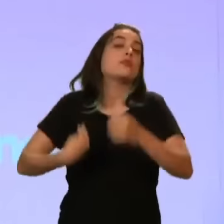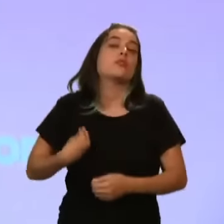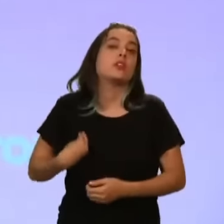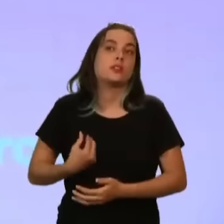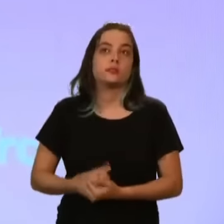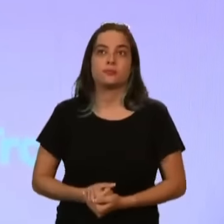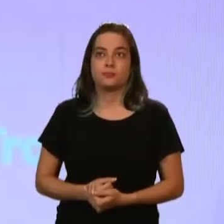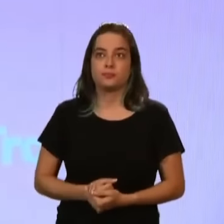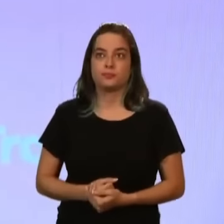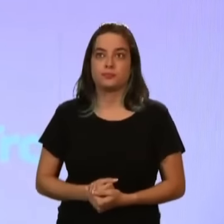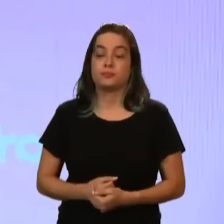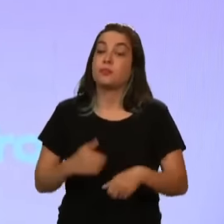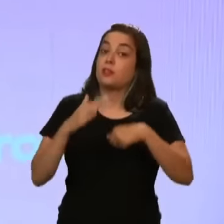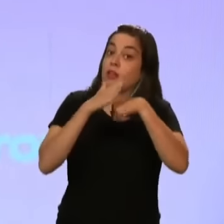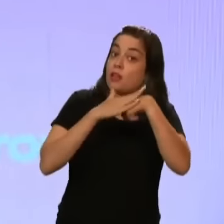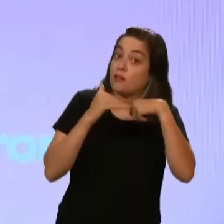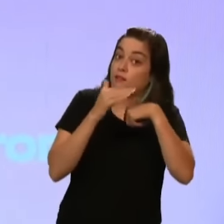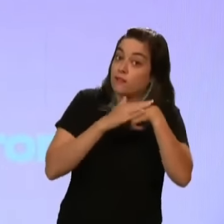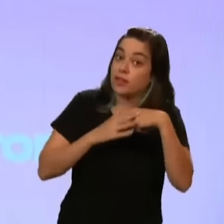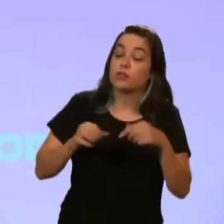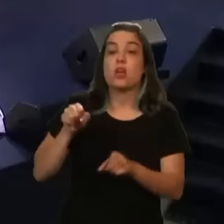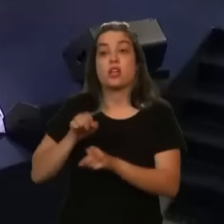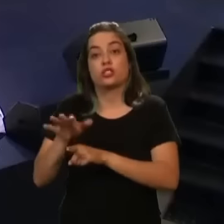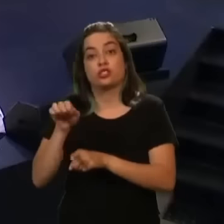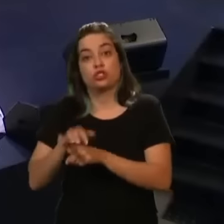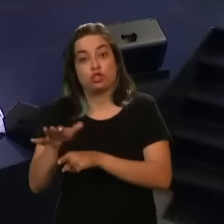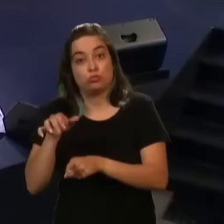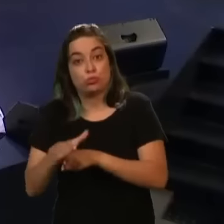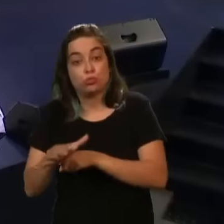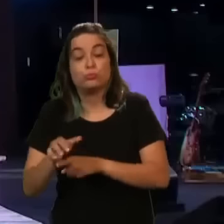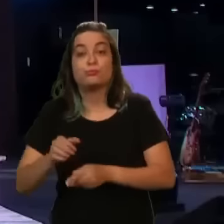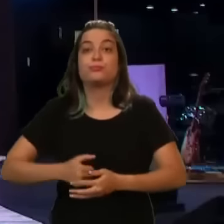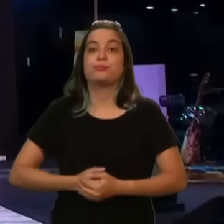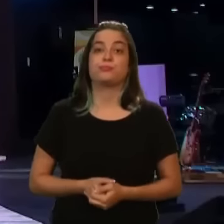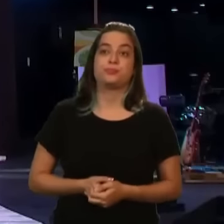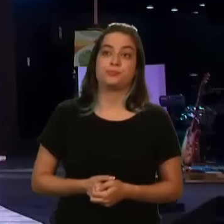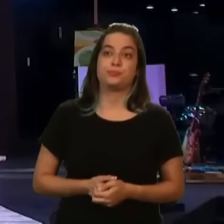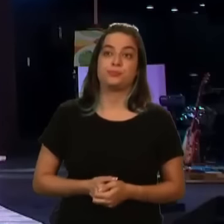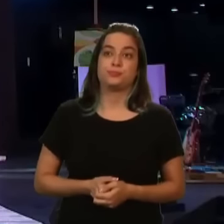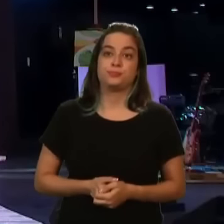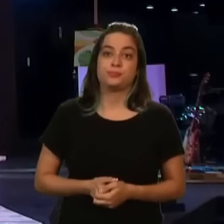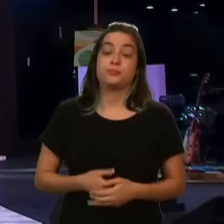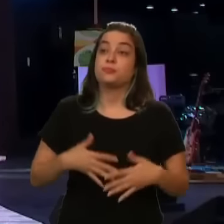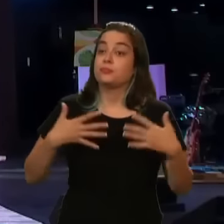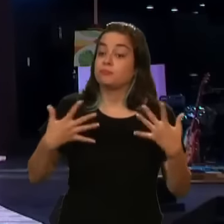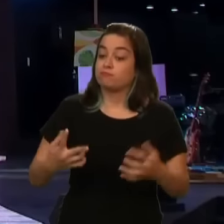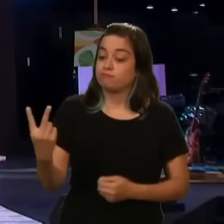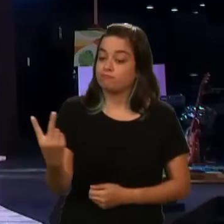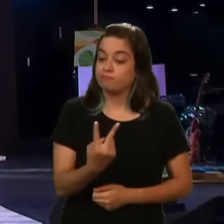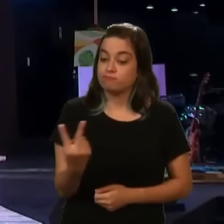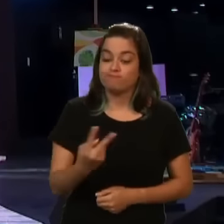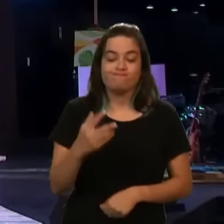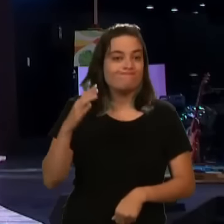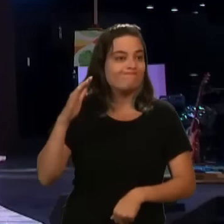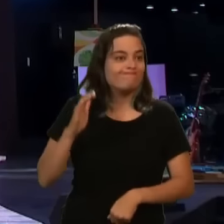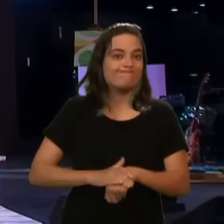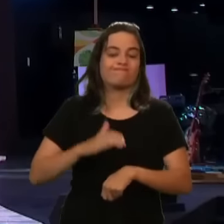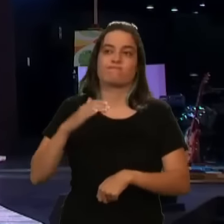dele? Afeto e estímulo. Essas são as duas